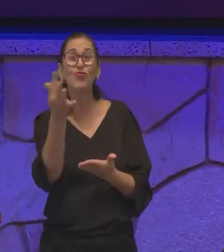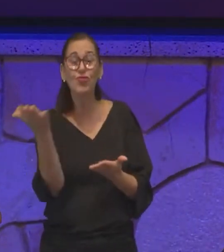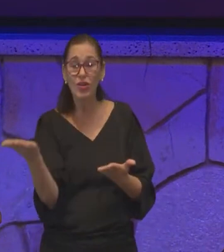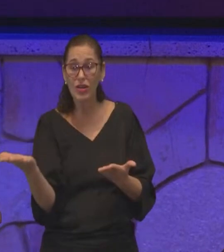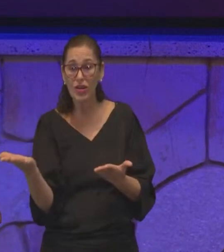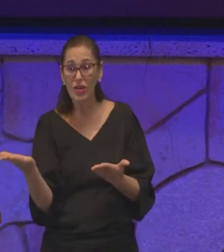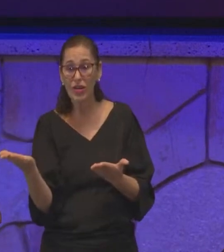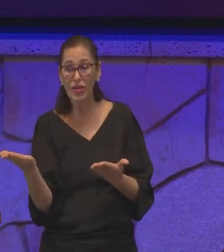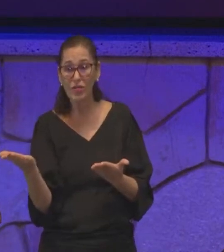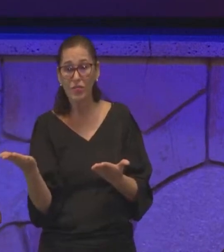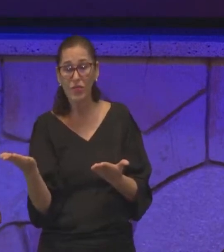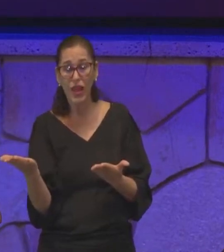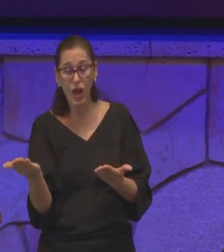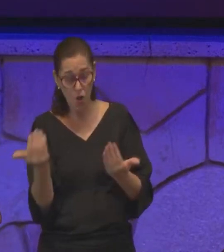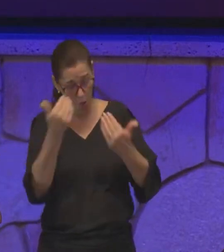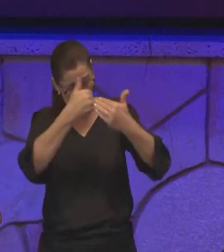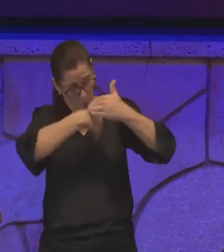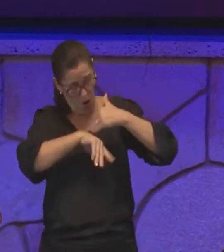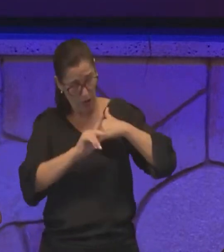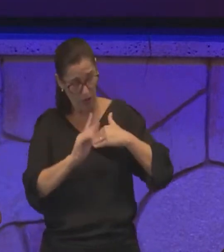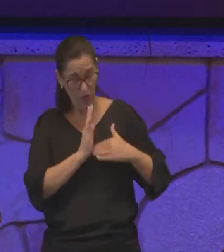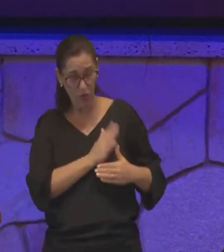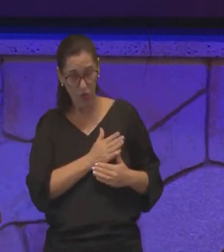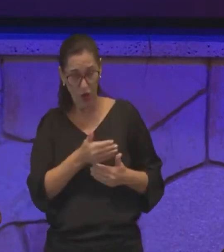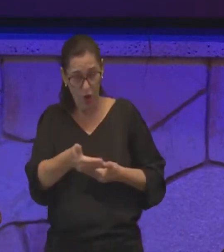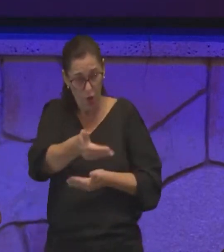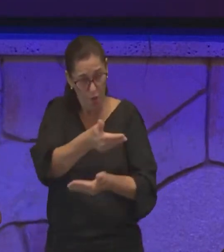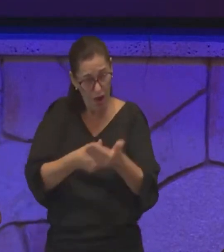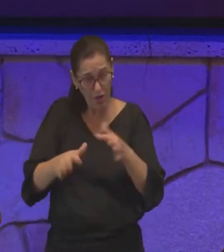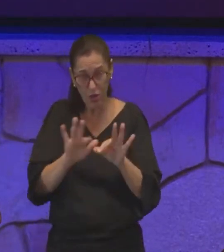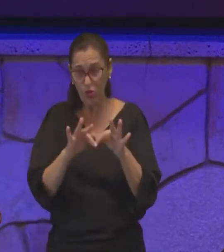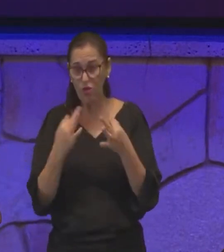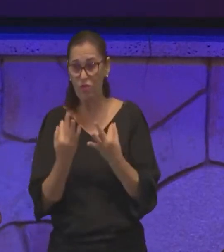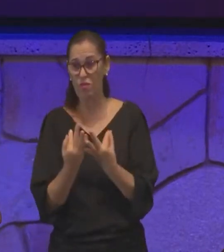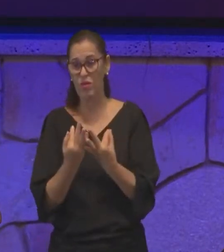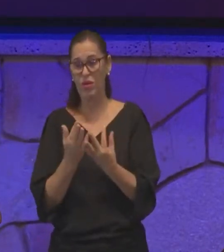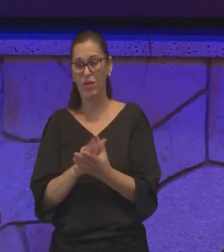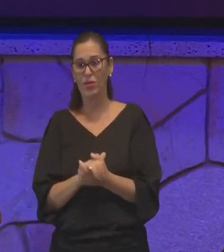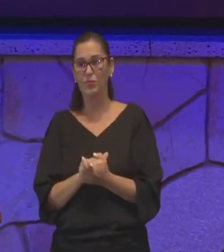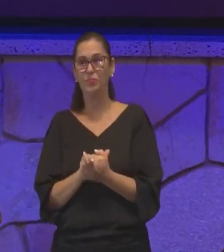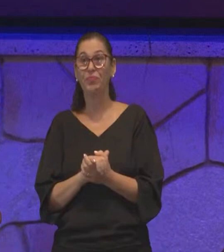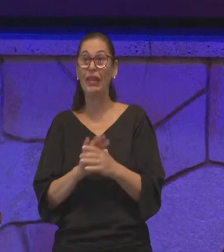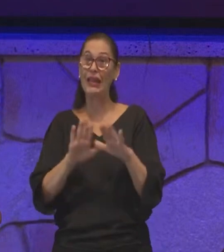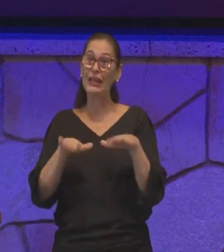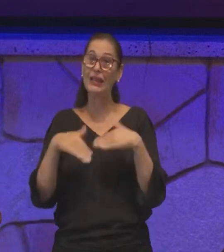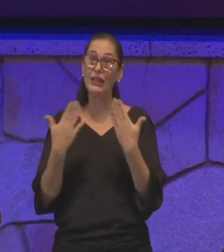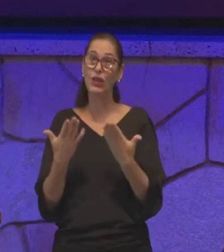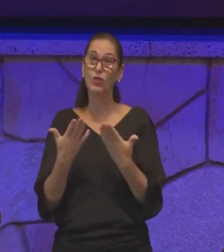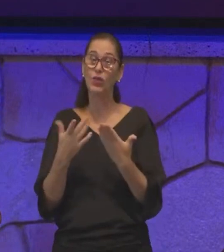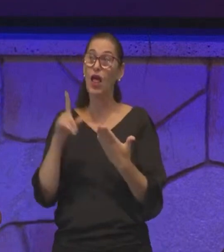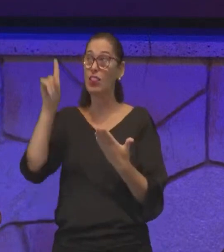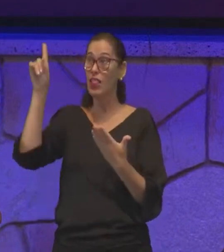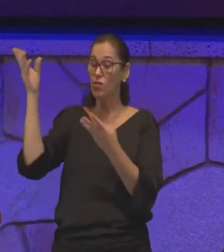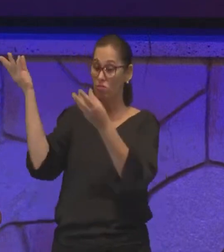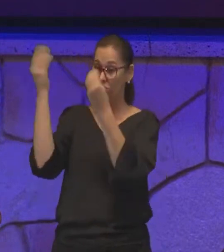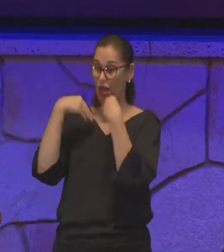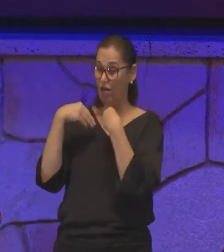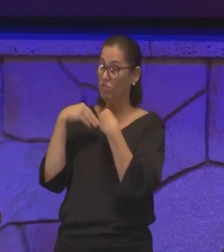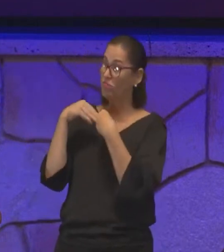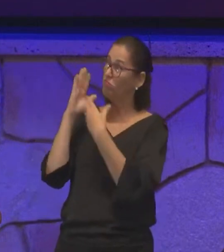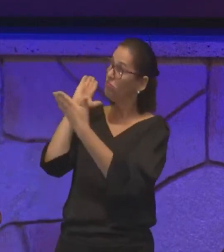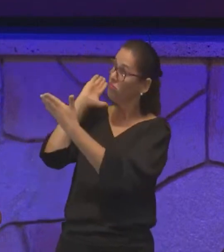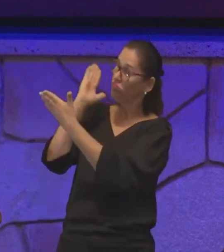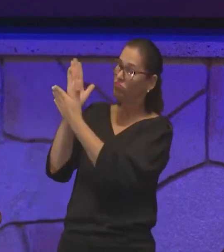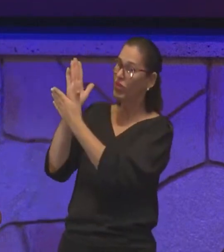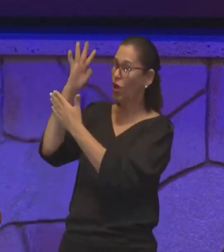guarda aquelas coisas no seu coração e compartilha com a sua família. Ele então recebe de Deus diretamente